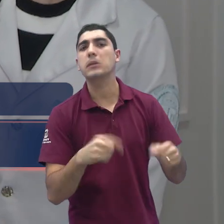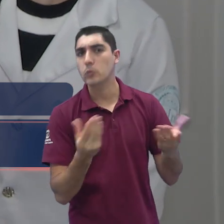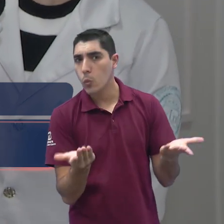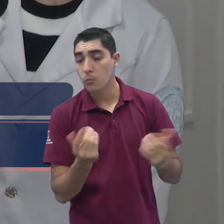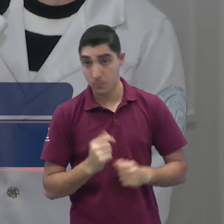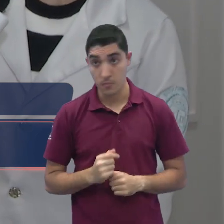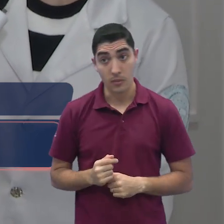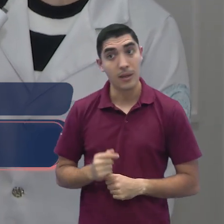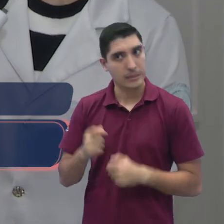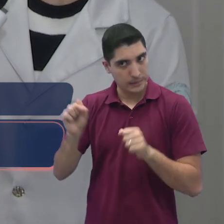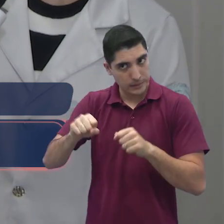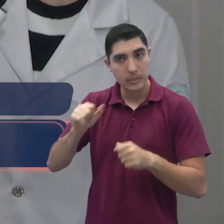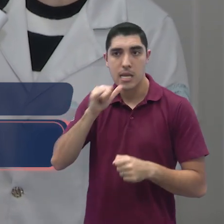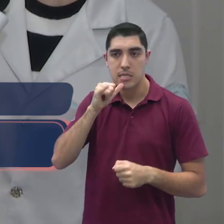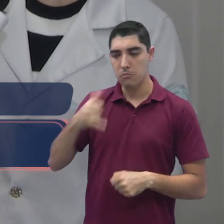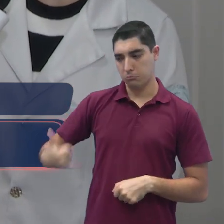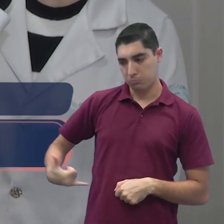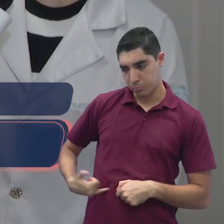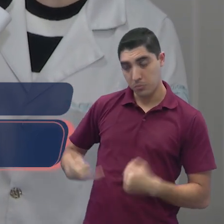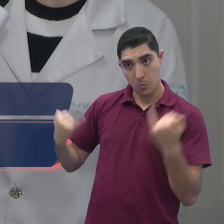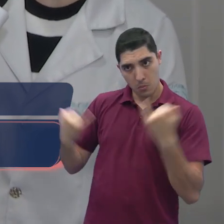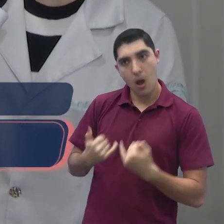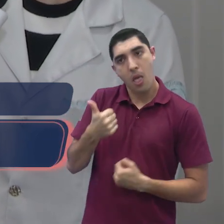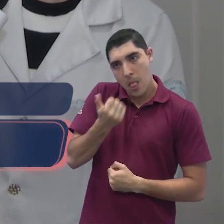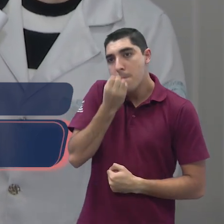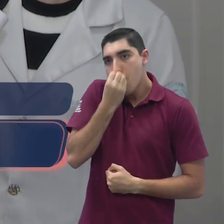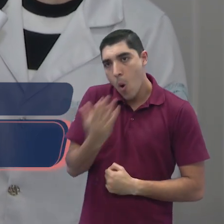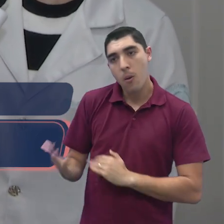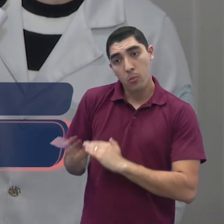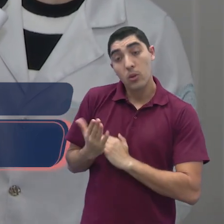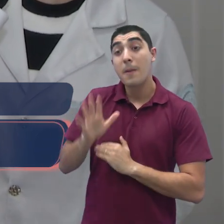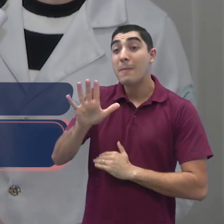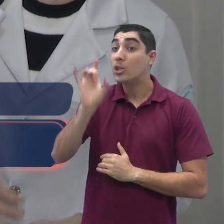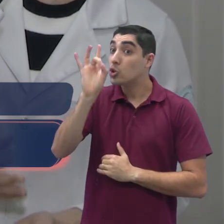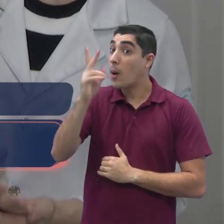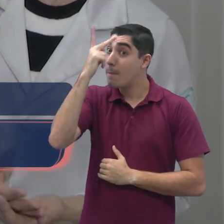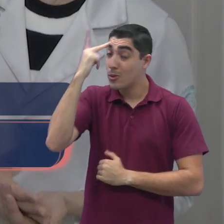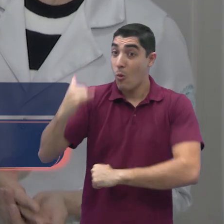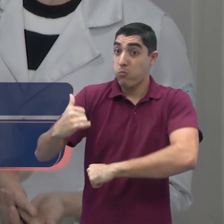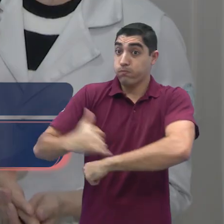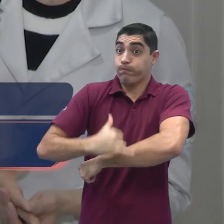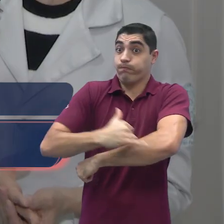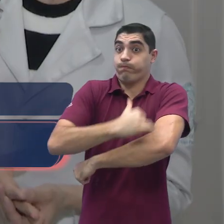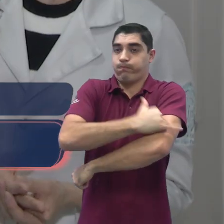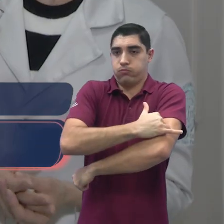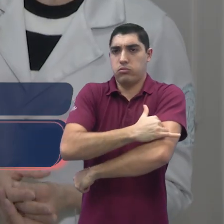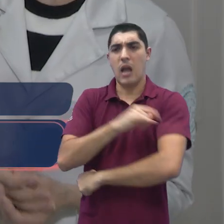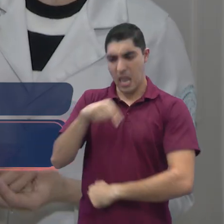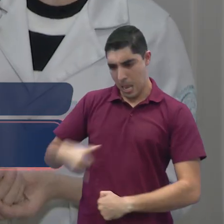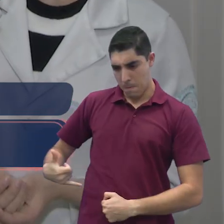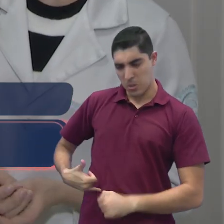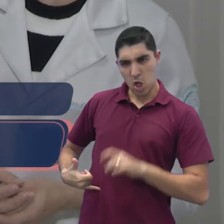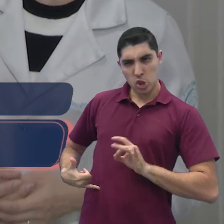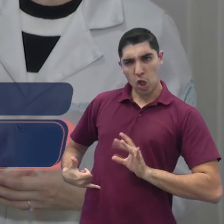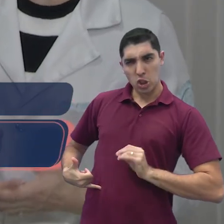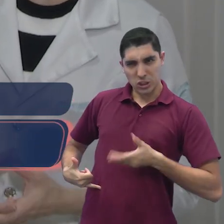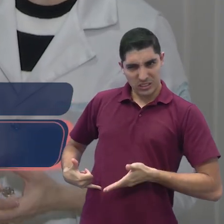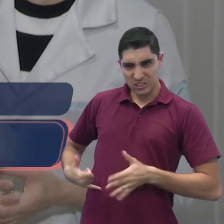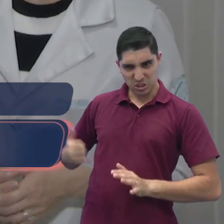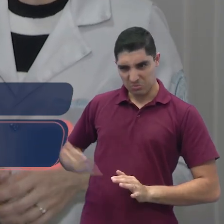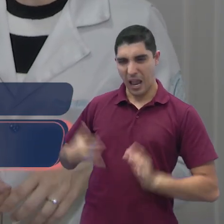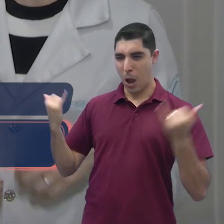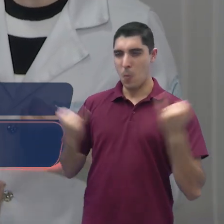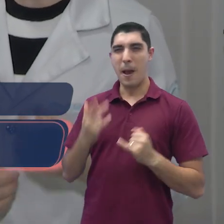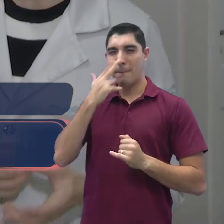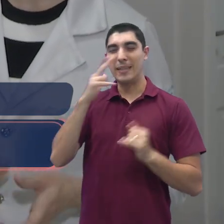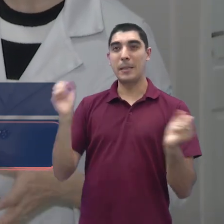Isso. Então, é uma caneta que tem muitos benefícios além do peso, mas é a pessoa que vai perder peso. Não é a medicação, nunca é a